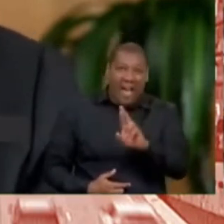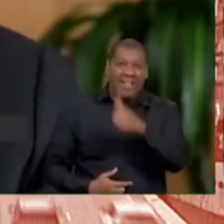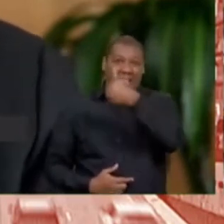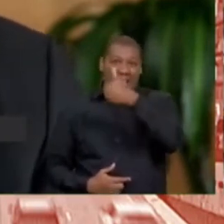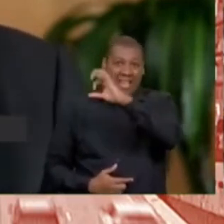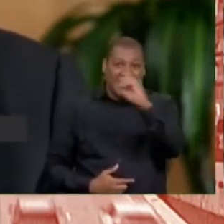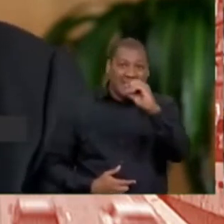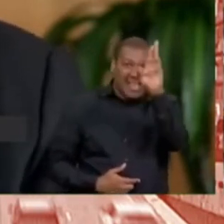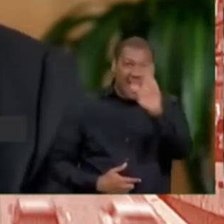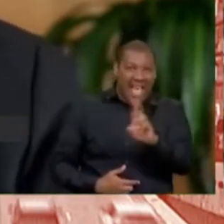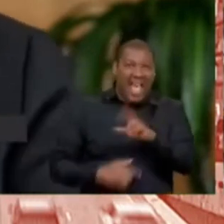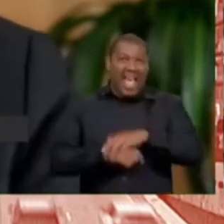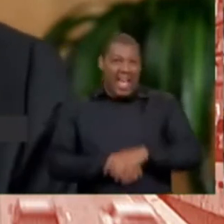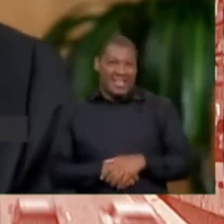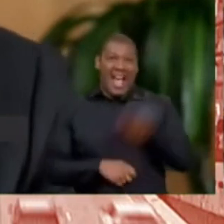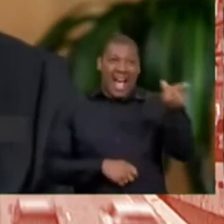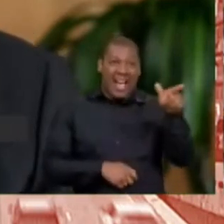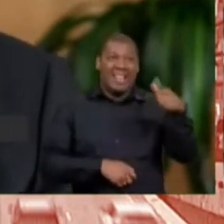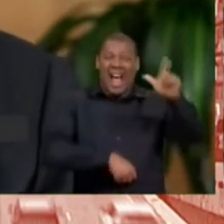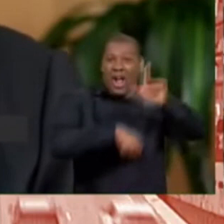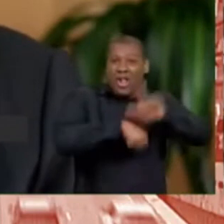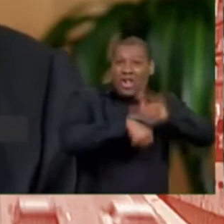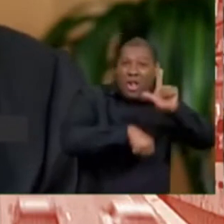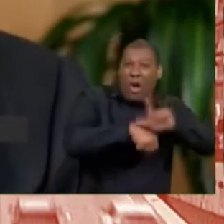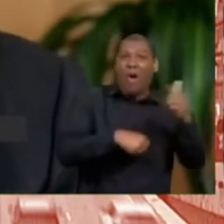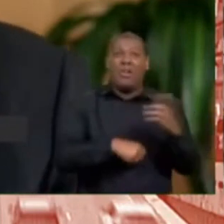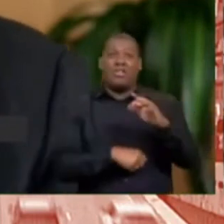últimas décadas ele vem perdendo poder aquisitivo.